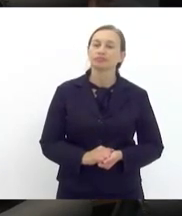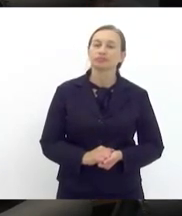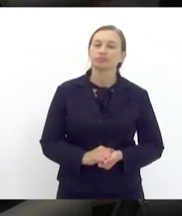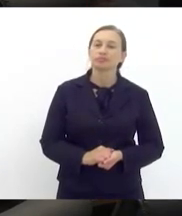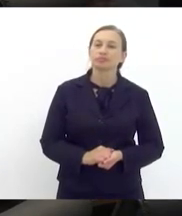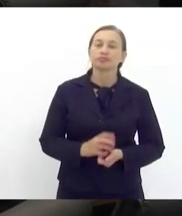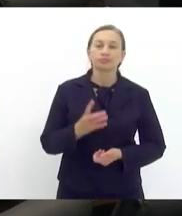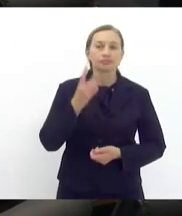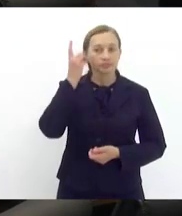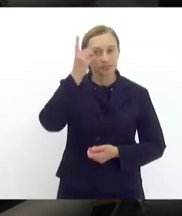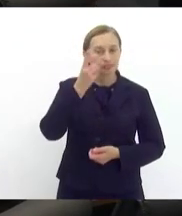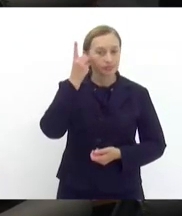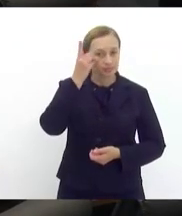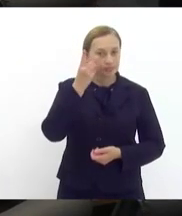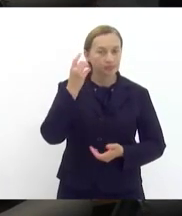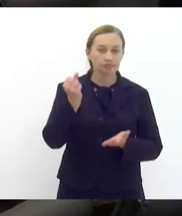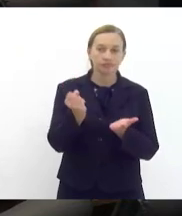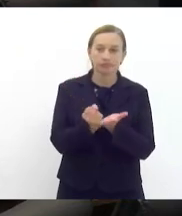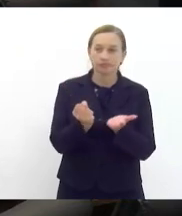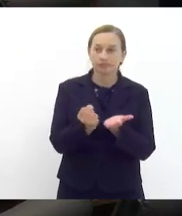deputado obrigado colega